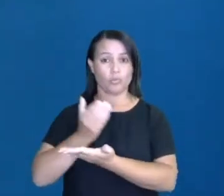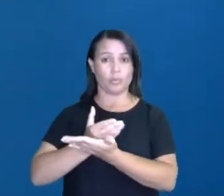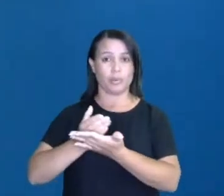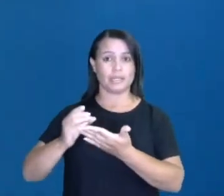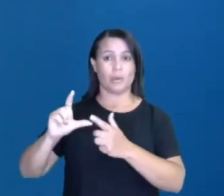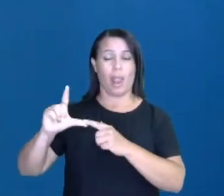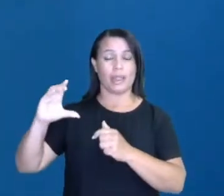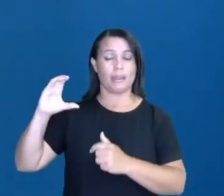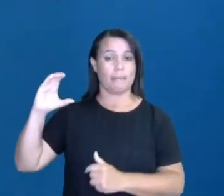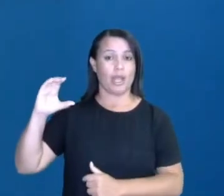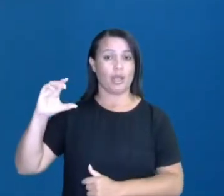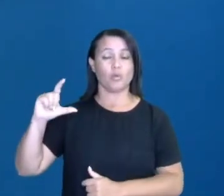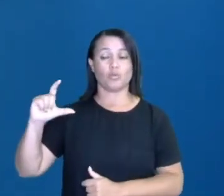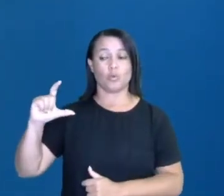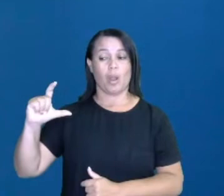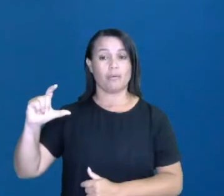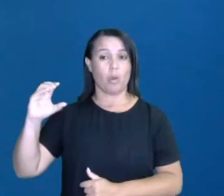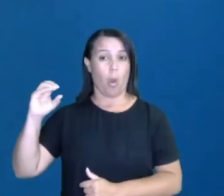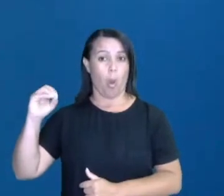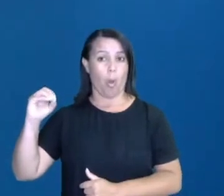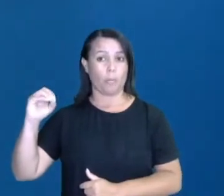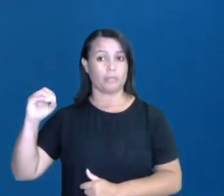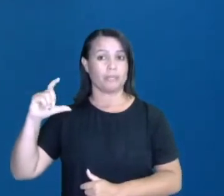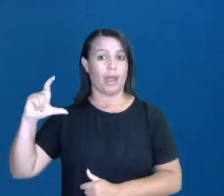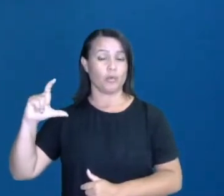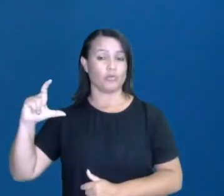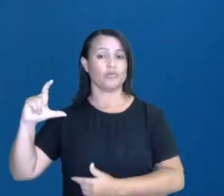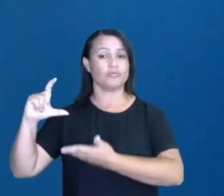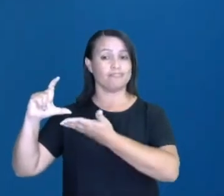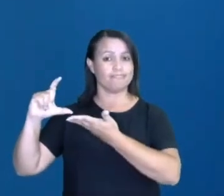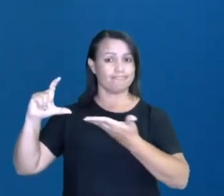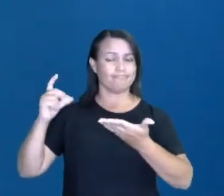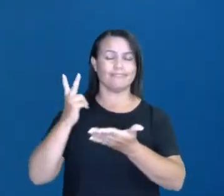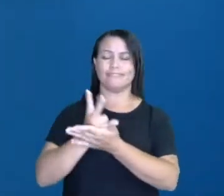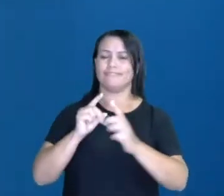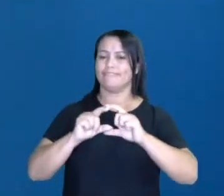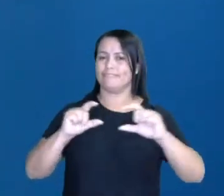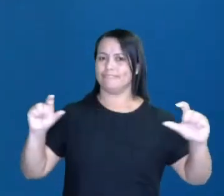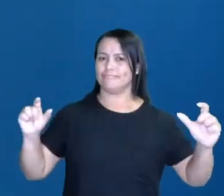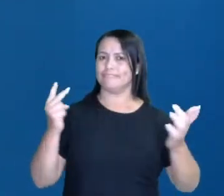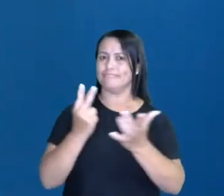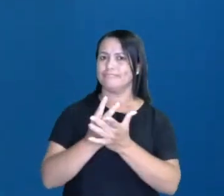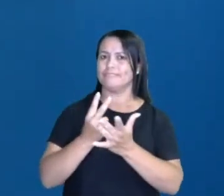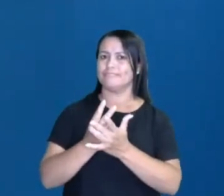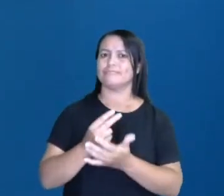maiúscula. Toda frase se inicia com a letra maiúscula, certo?